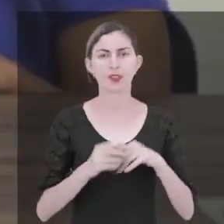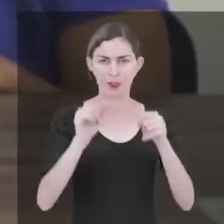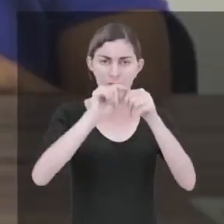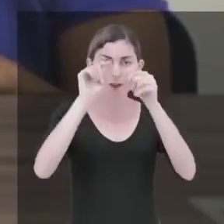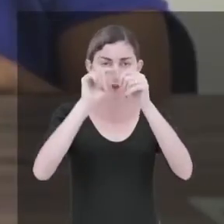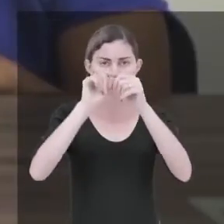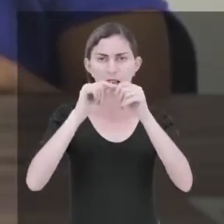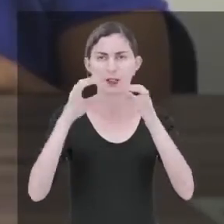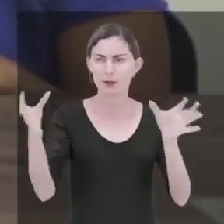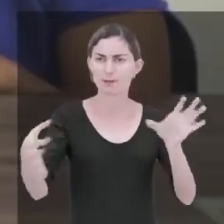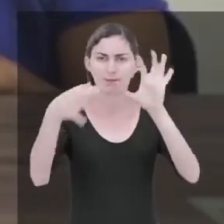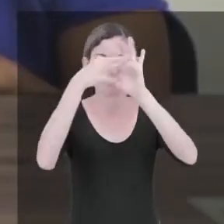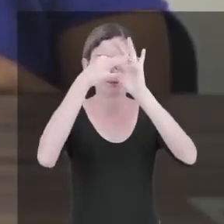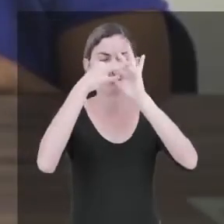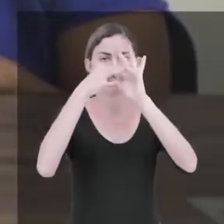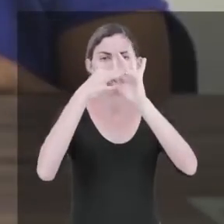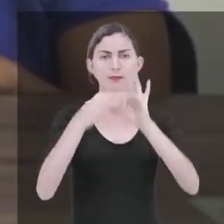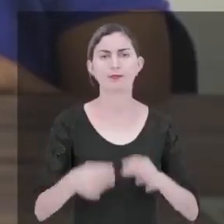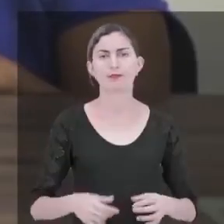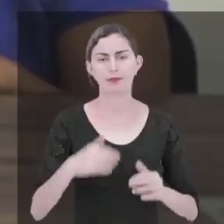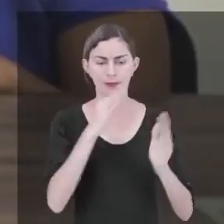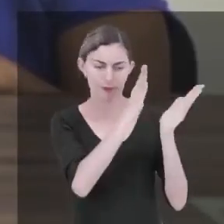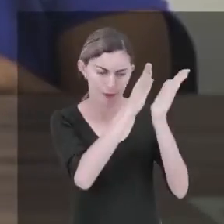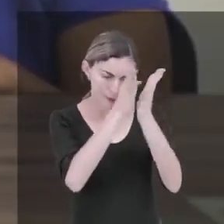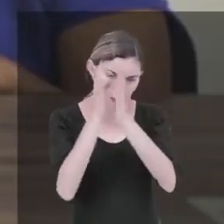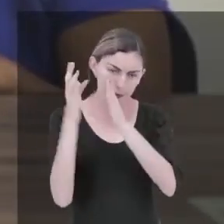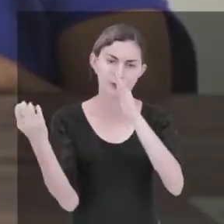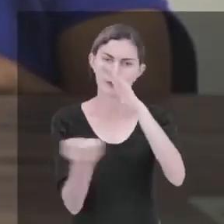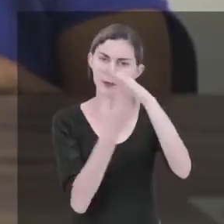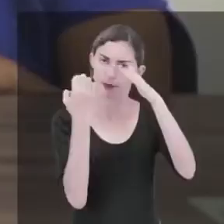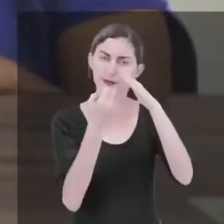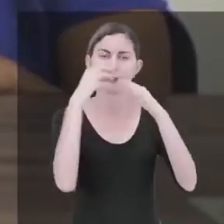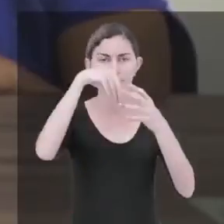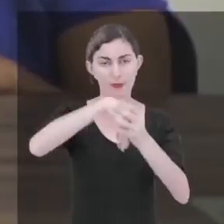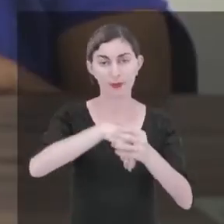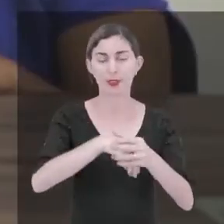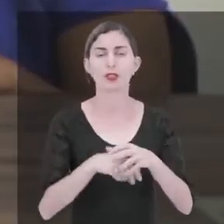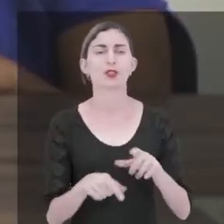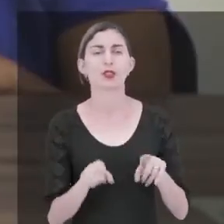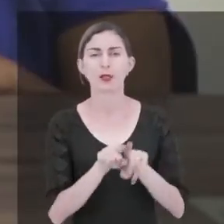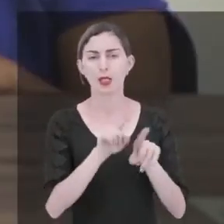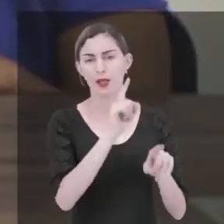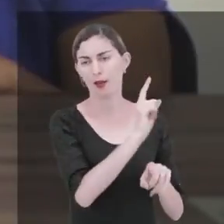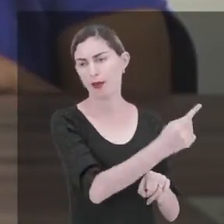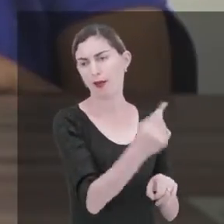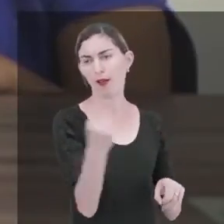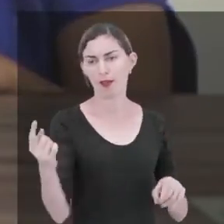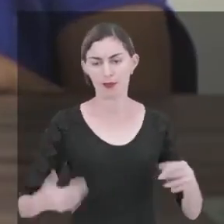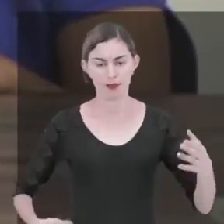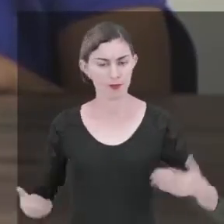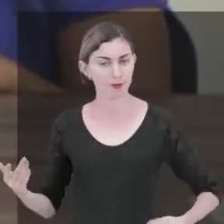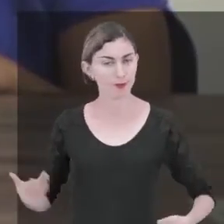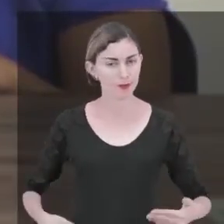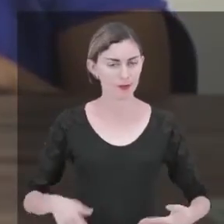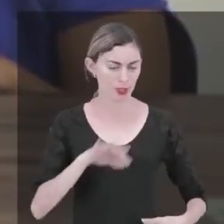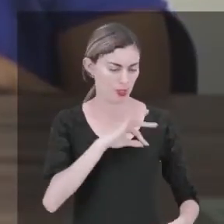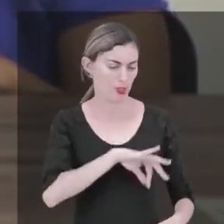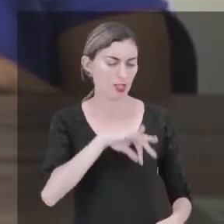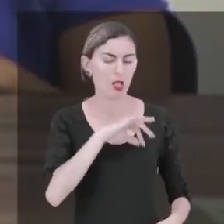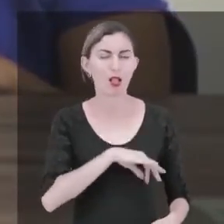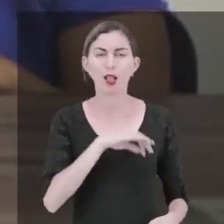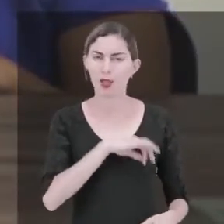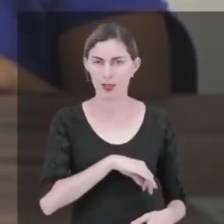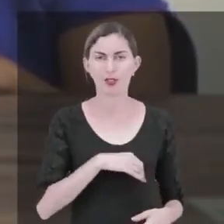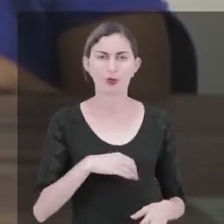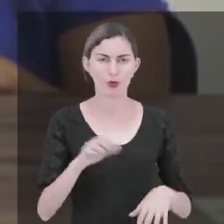que faz esse canal entre a auto-organização da empresa e a cada funcionário. E remuneração é